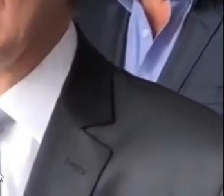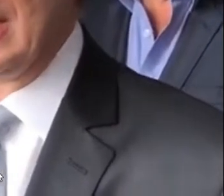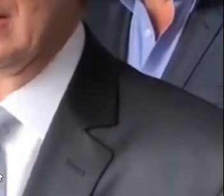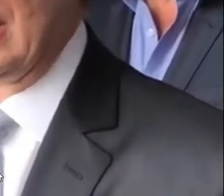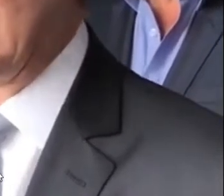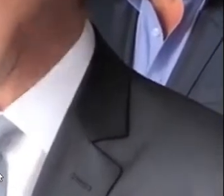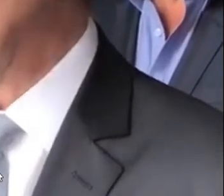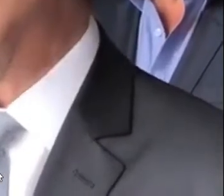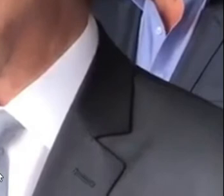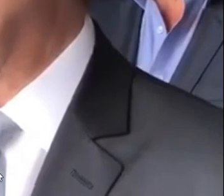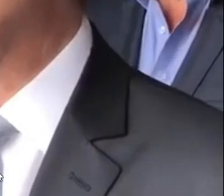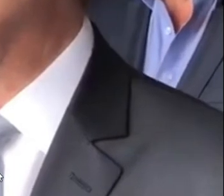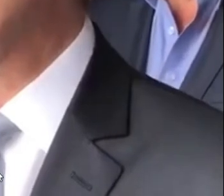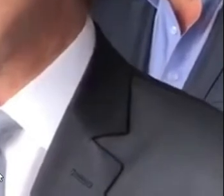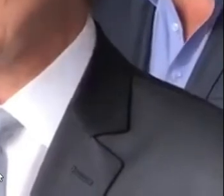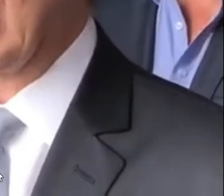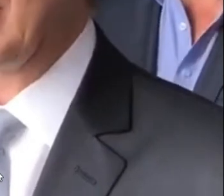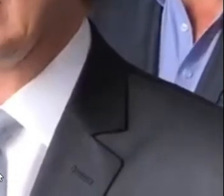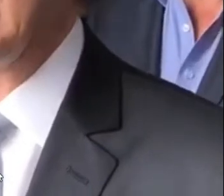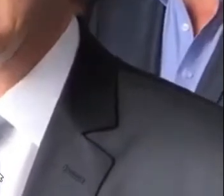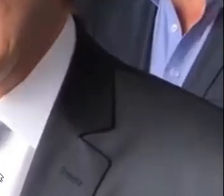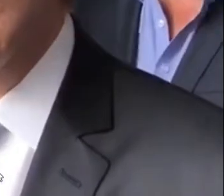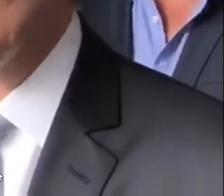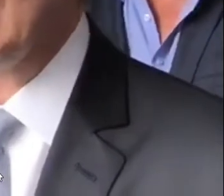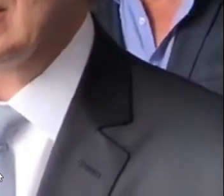triângulo aí ela combateu